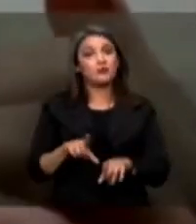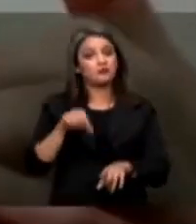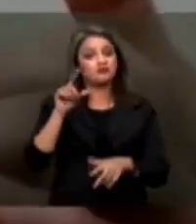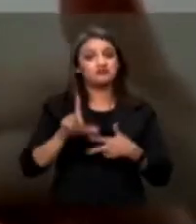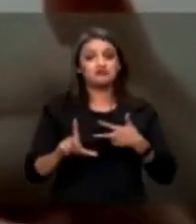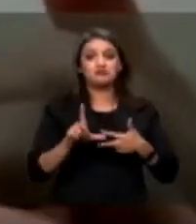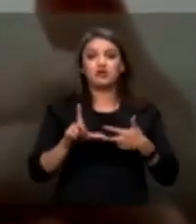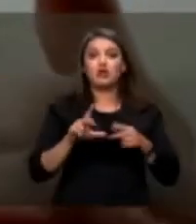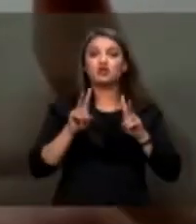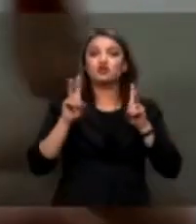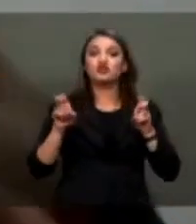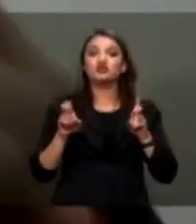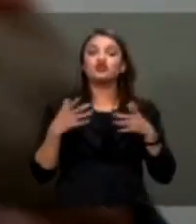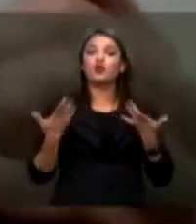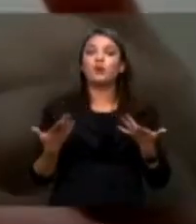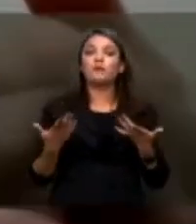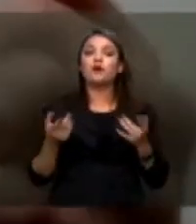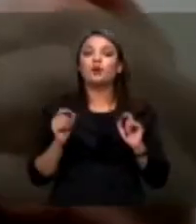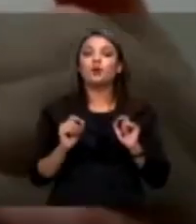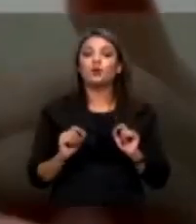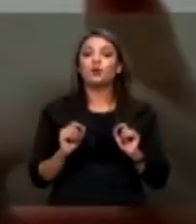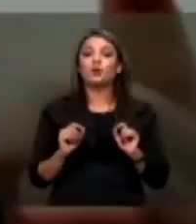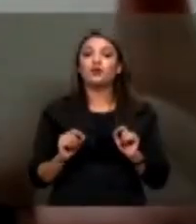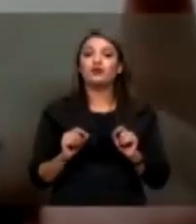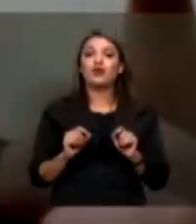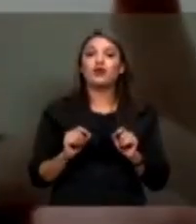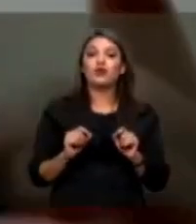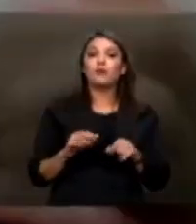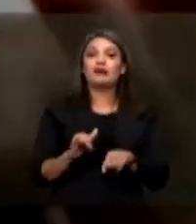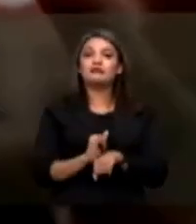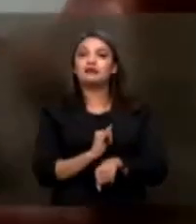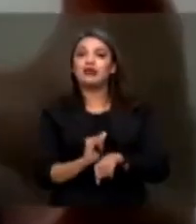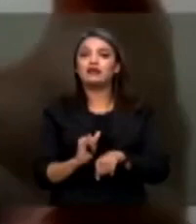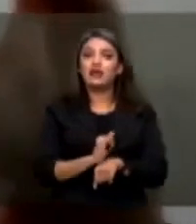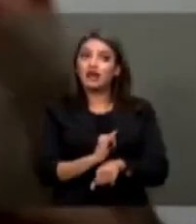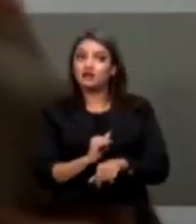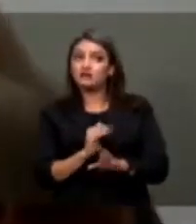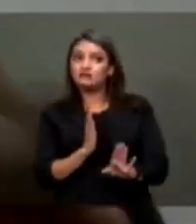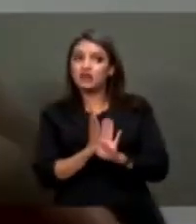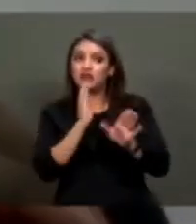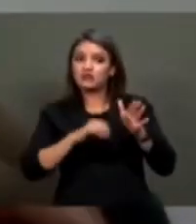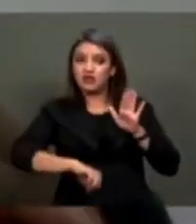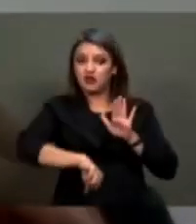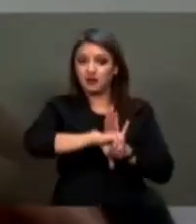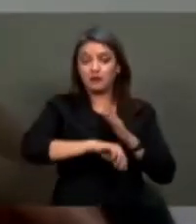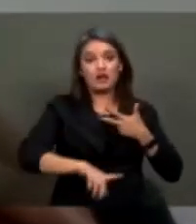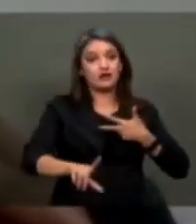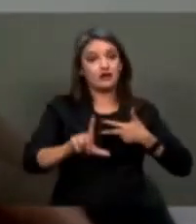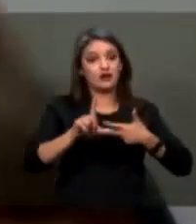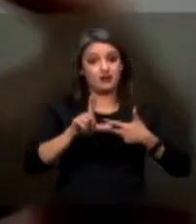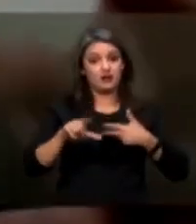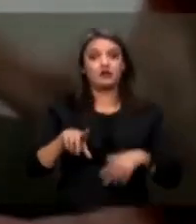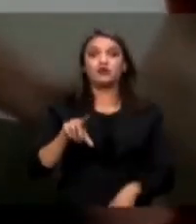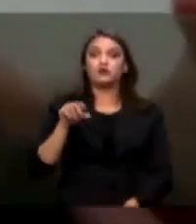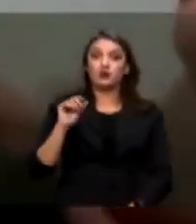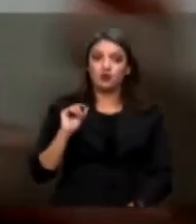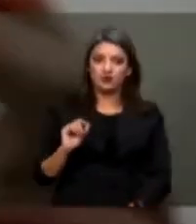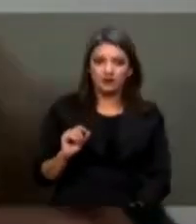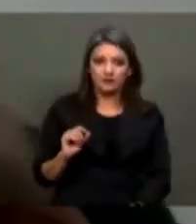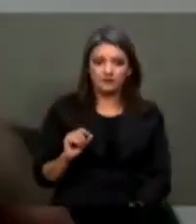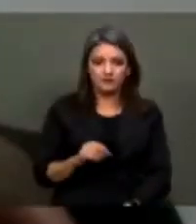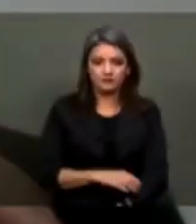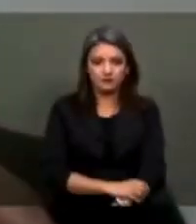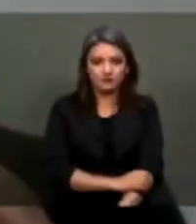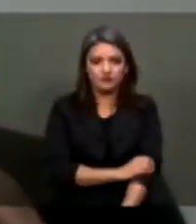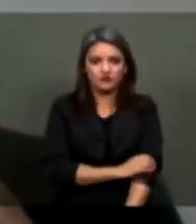agora com relação ao uma técnica de criminalização de condutas que O legislador escolheu o que